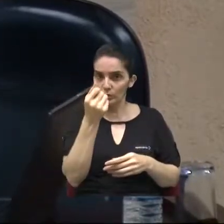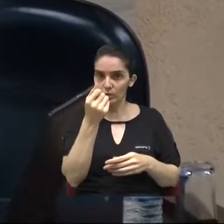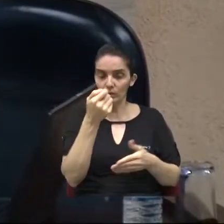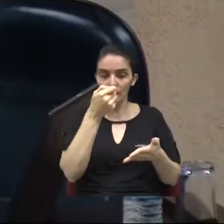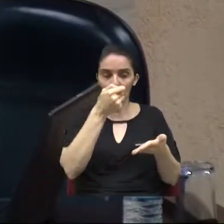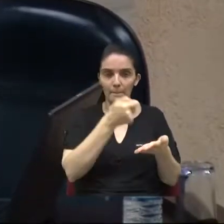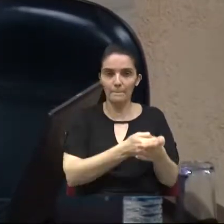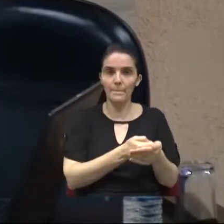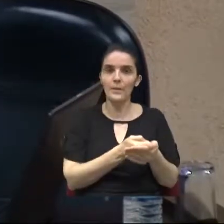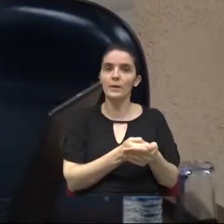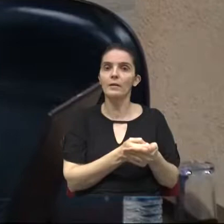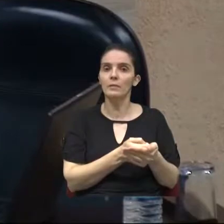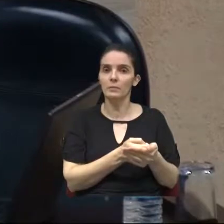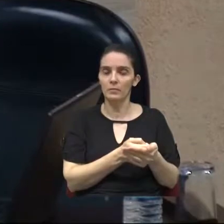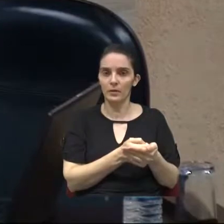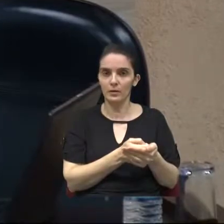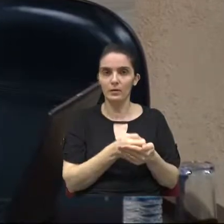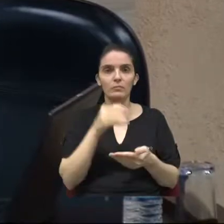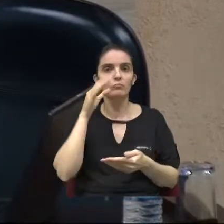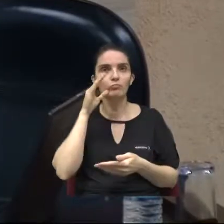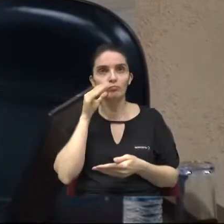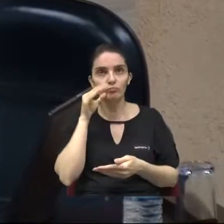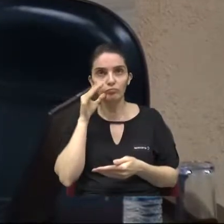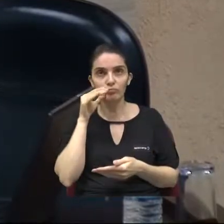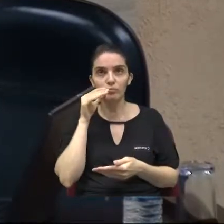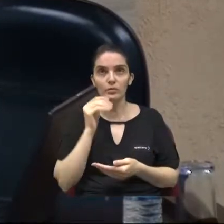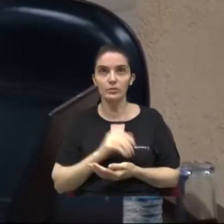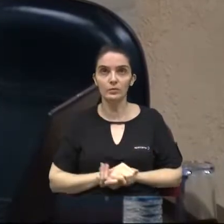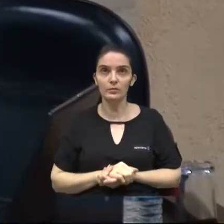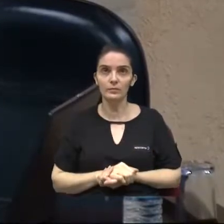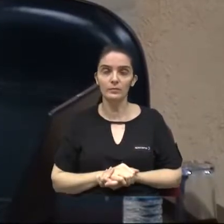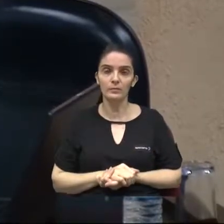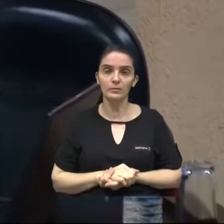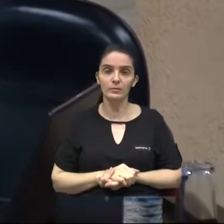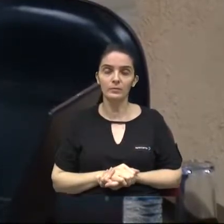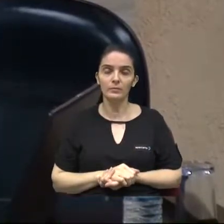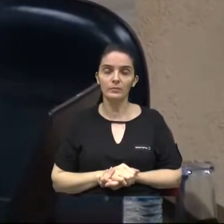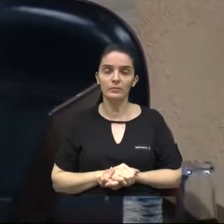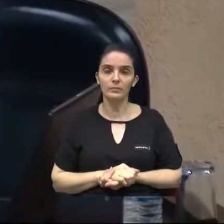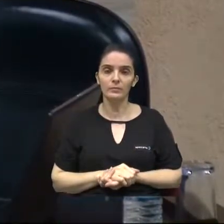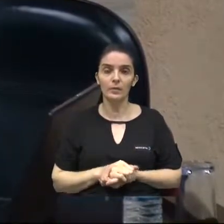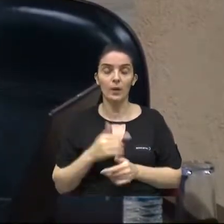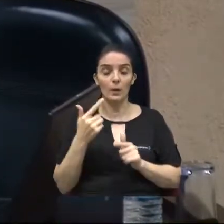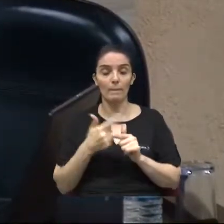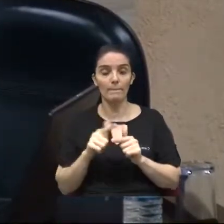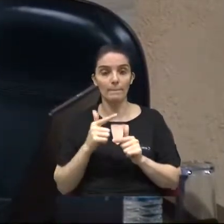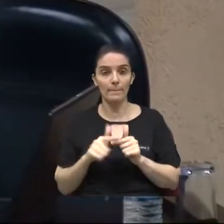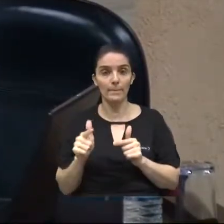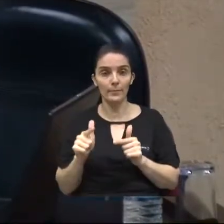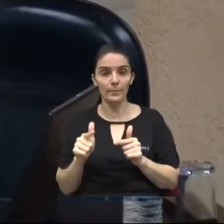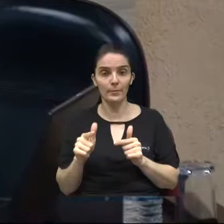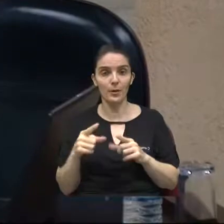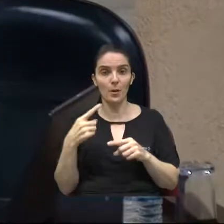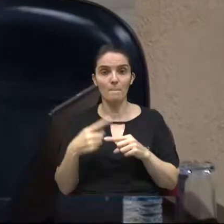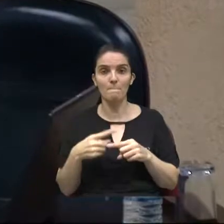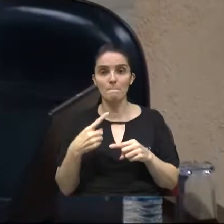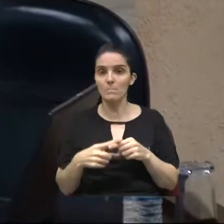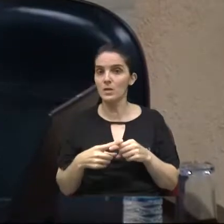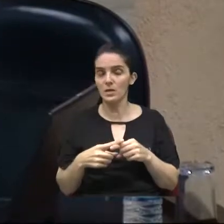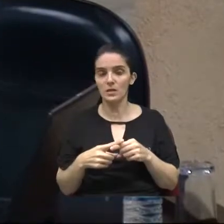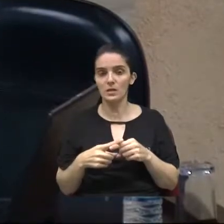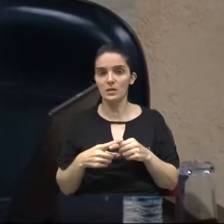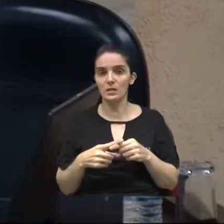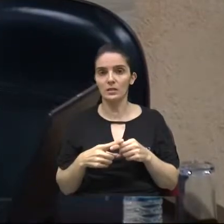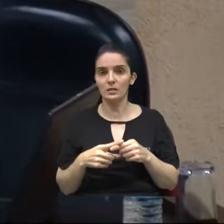prefeitura, mas como empresa, sobre intervenção. Né? O que nós temos é um grande problema, é que houve uma queda